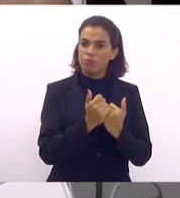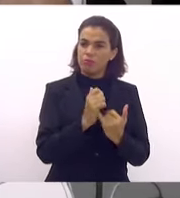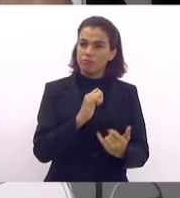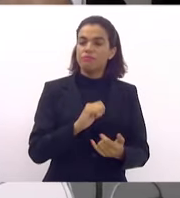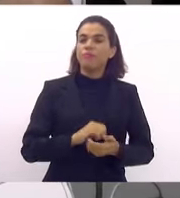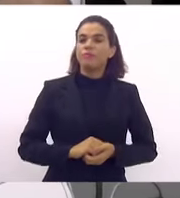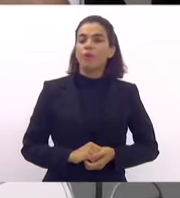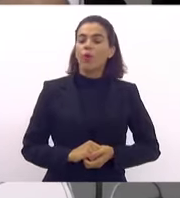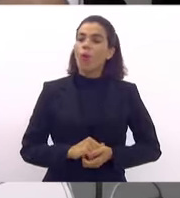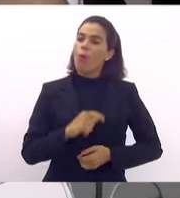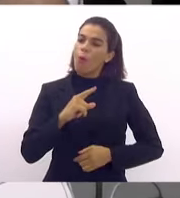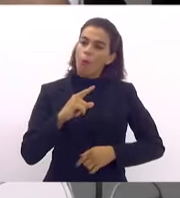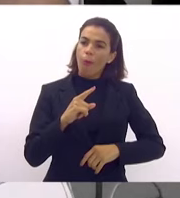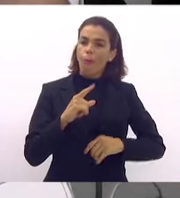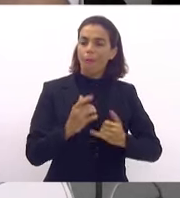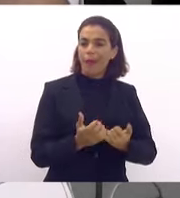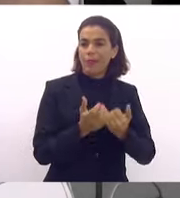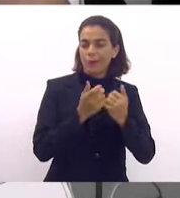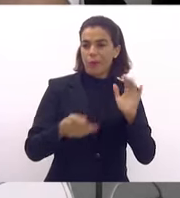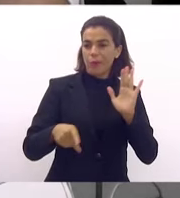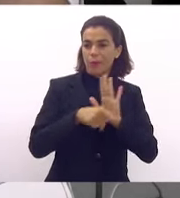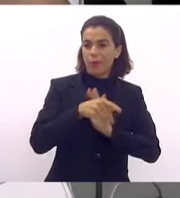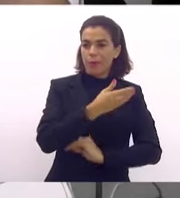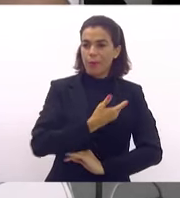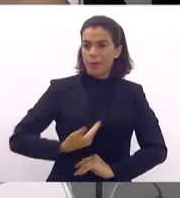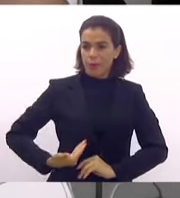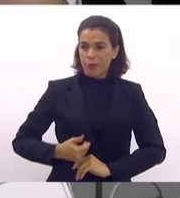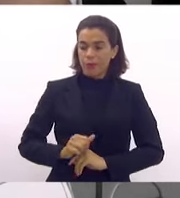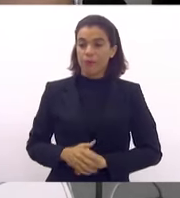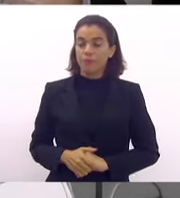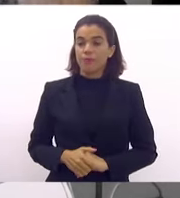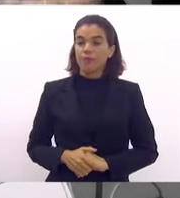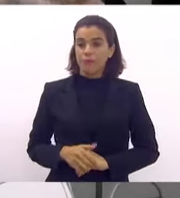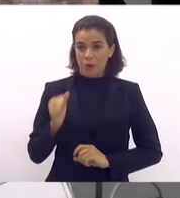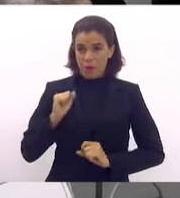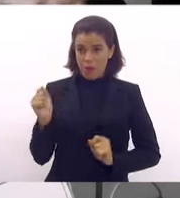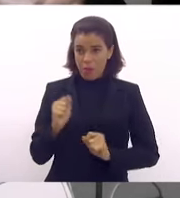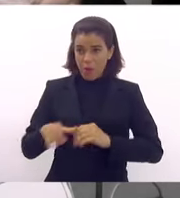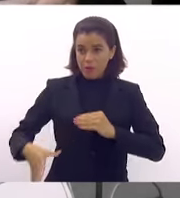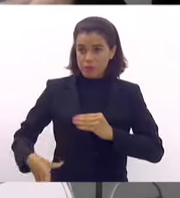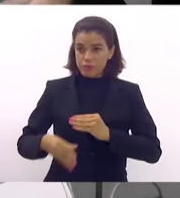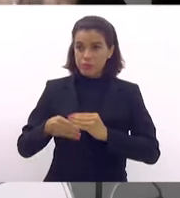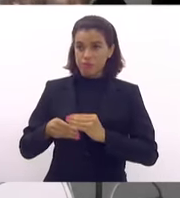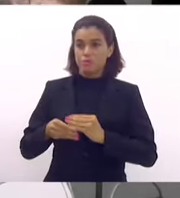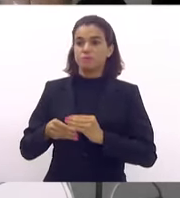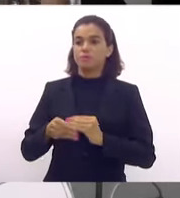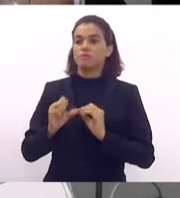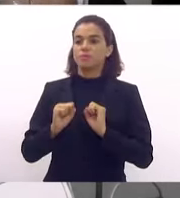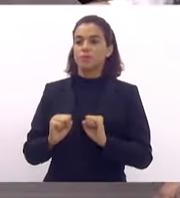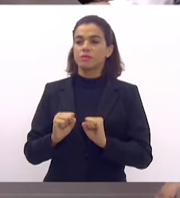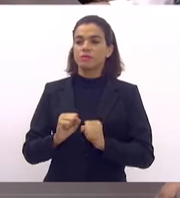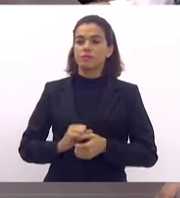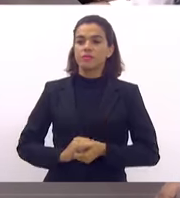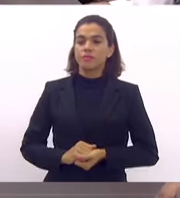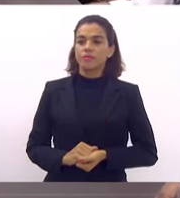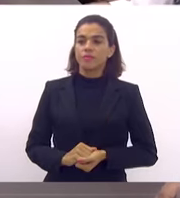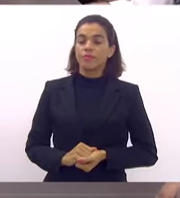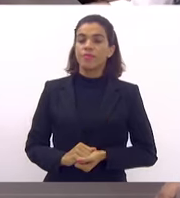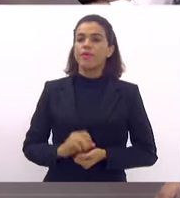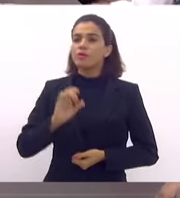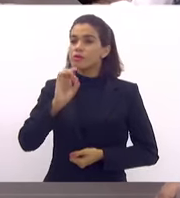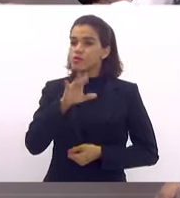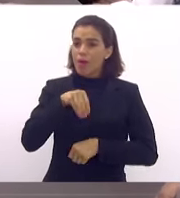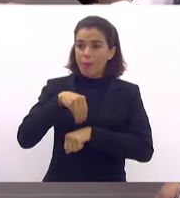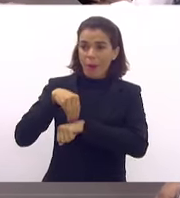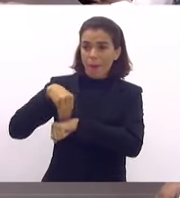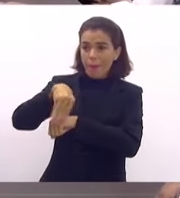um bem público de natureza municipal. Passo a palavra para o senhor. O senhor me dá uma parte também, doutor Sérgio? Pois não. Só para lembrar